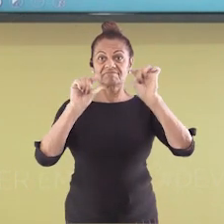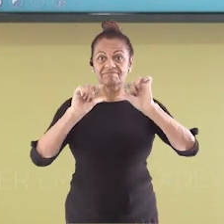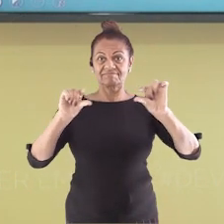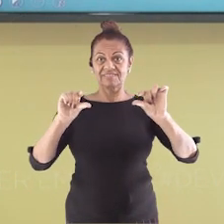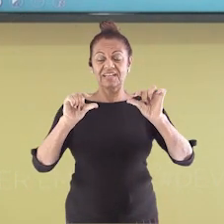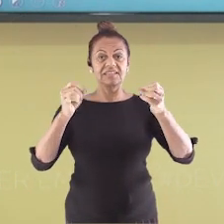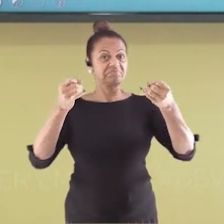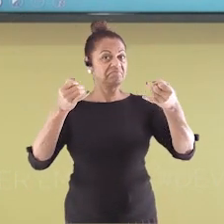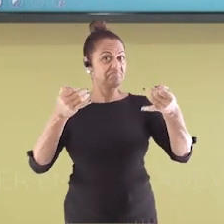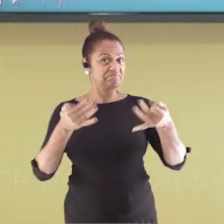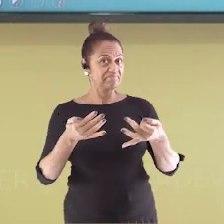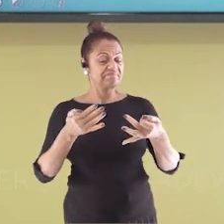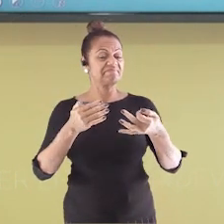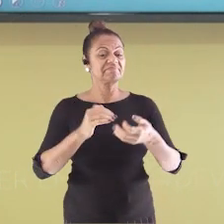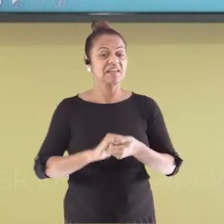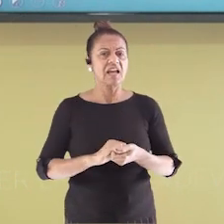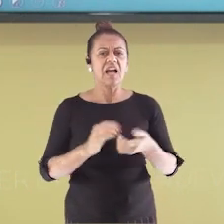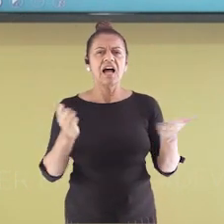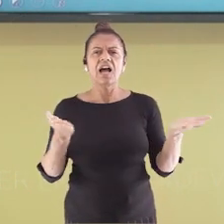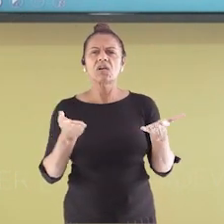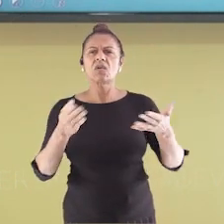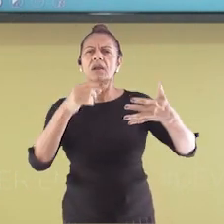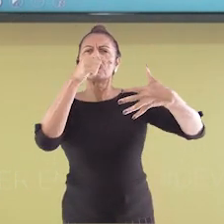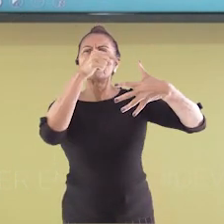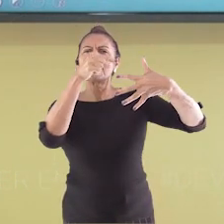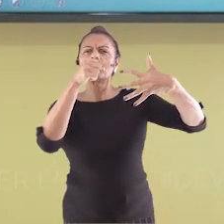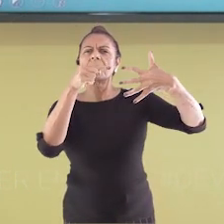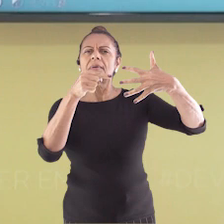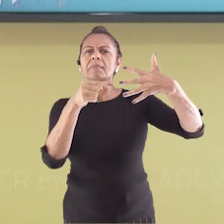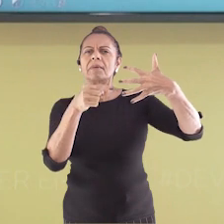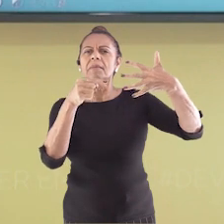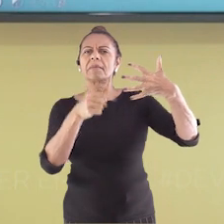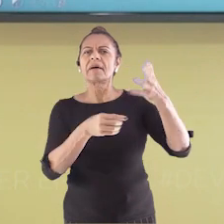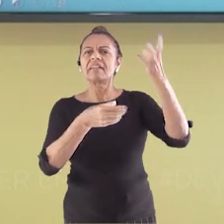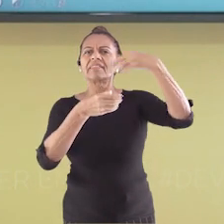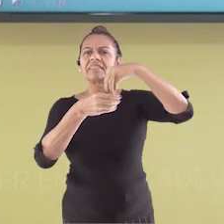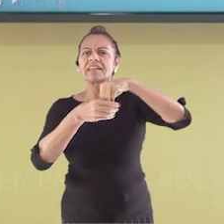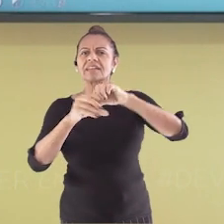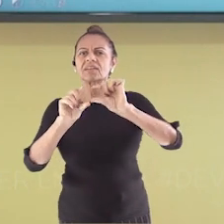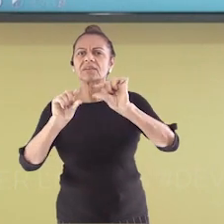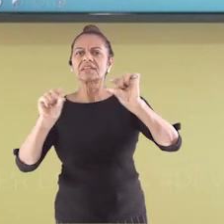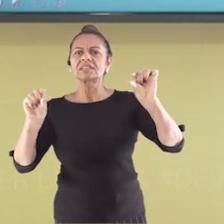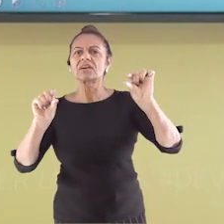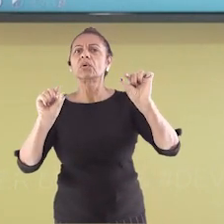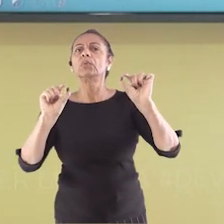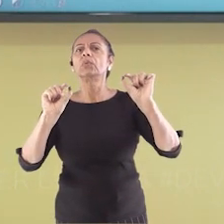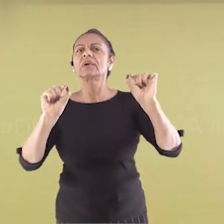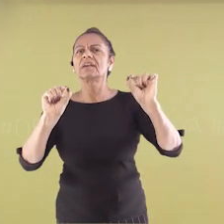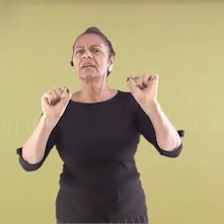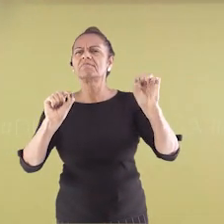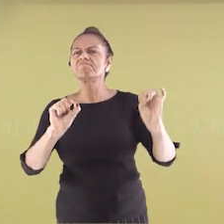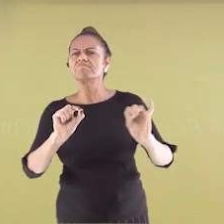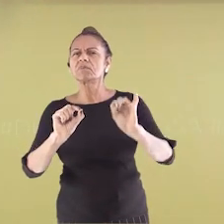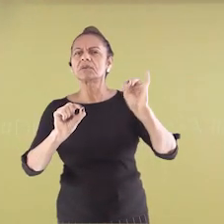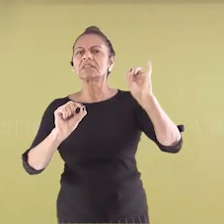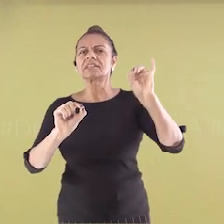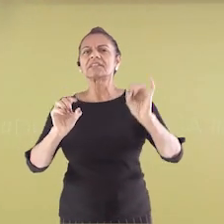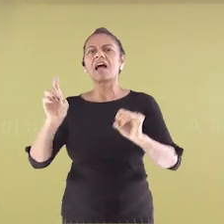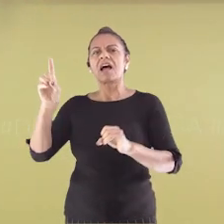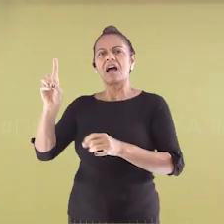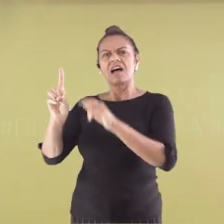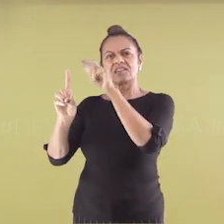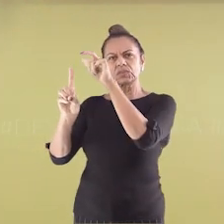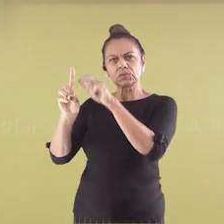e Justiça procuram donos de 500 milhões deixados em bancos. Agora,